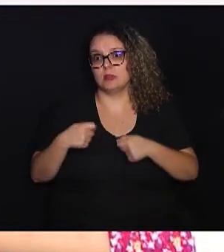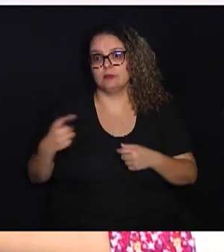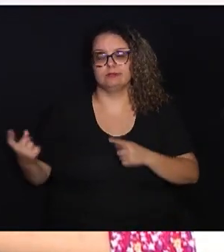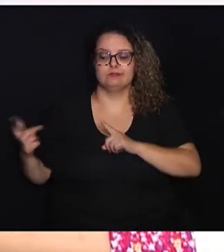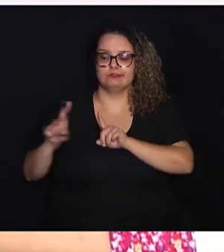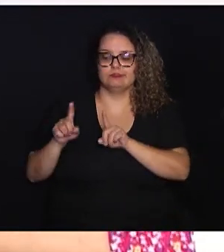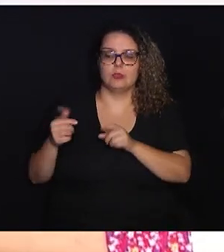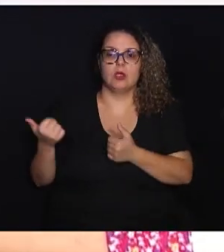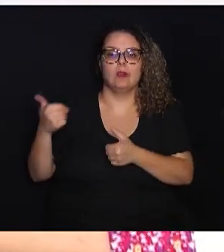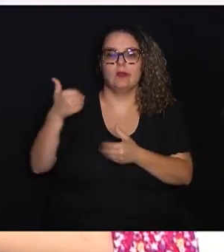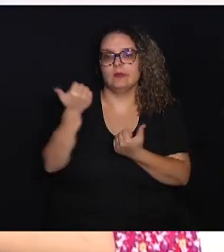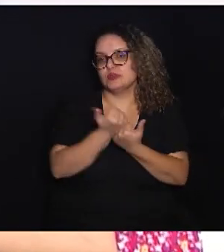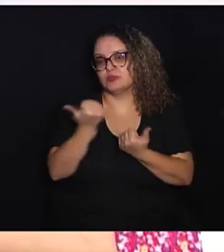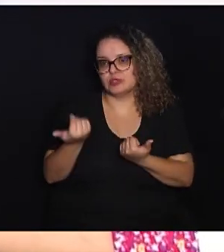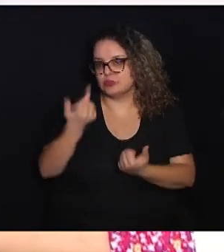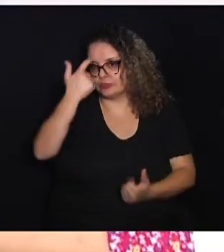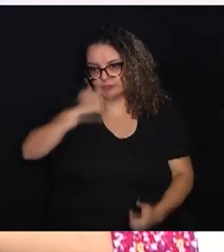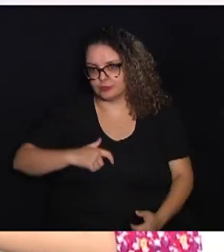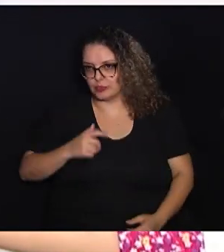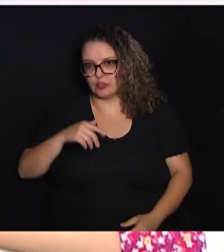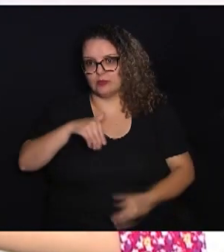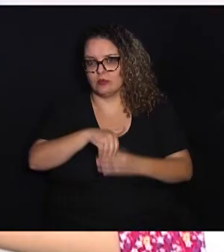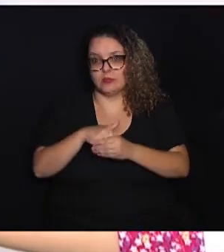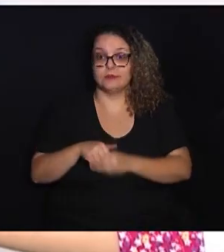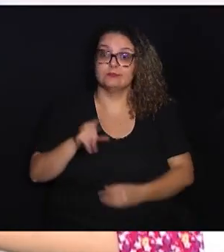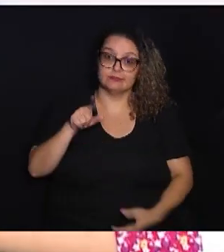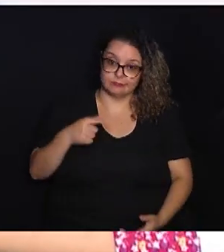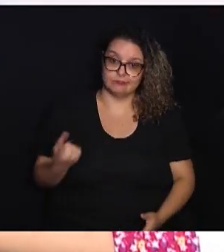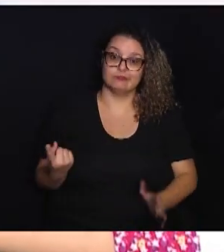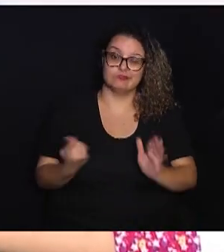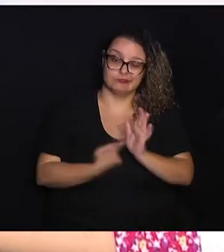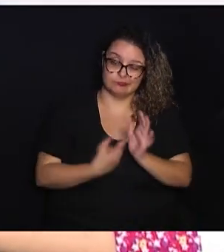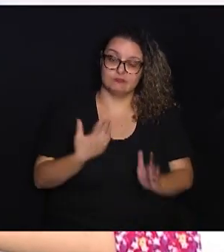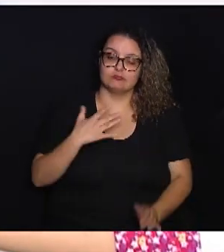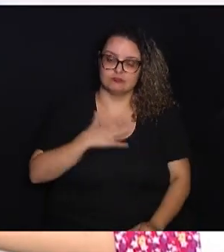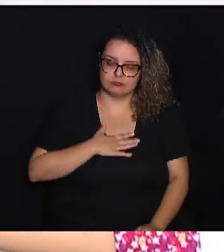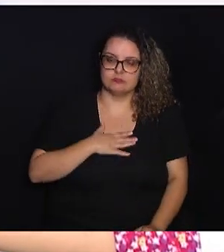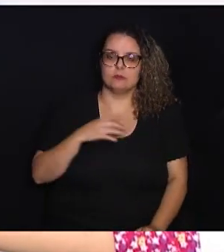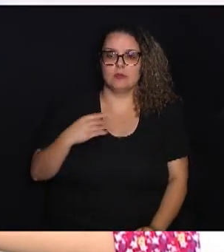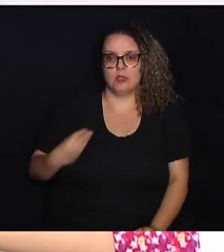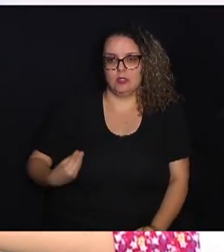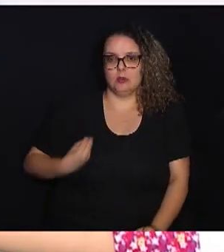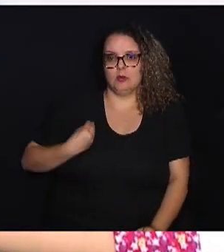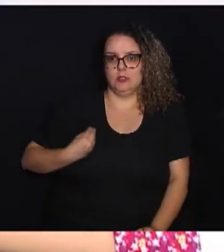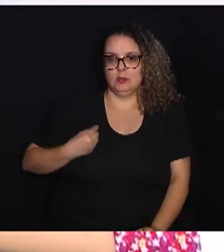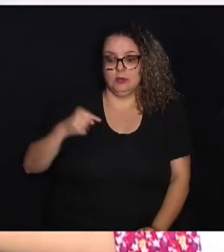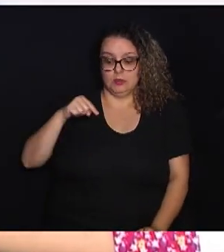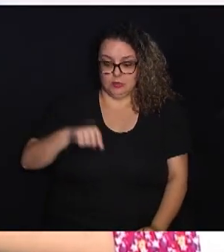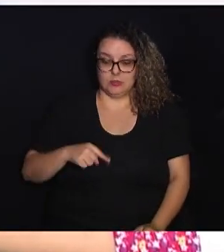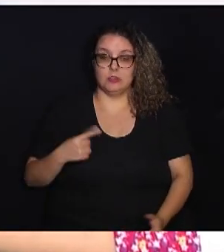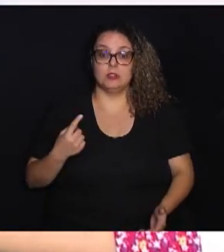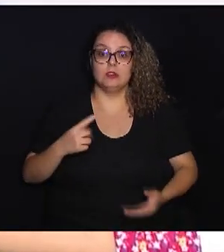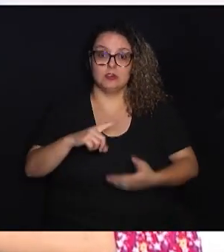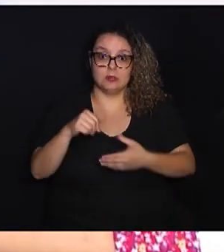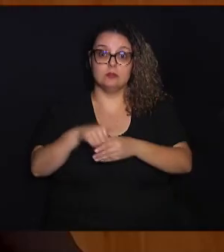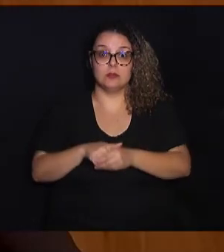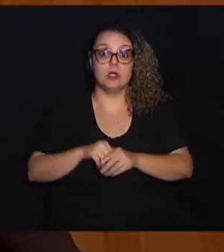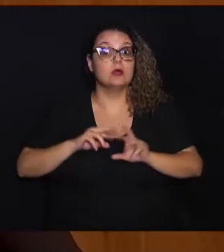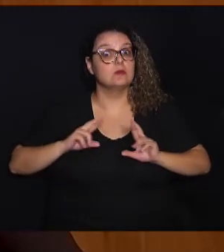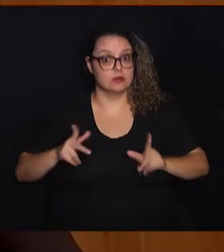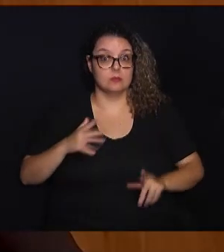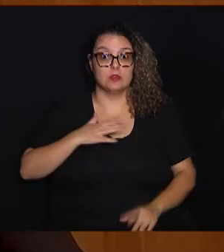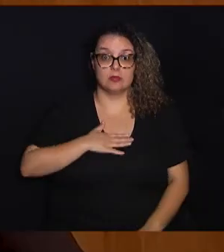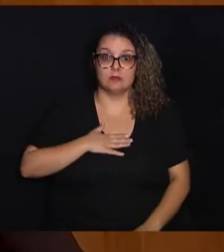votar no seu lugar. Que isso foi o marco maior que teve dessa eleição para outra eleição para mim.